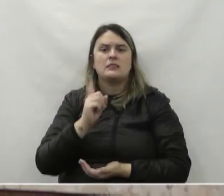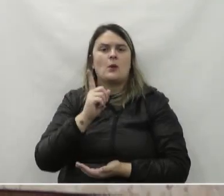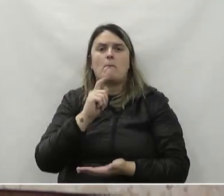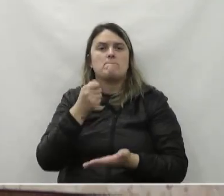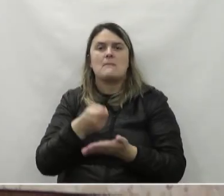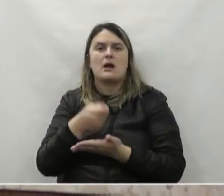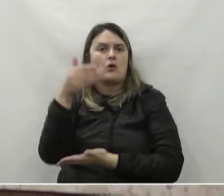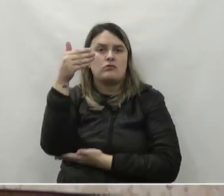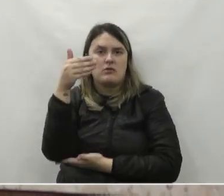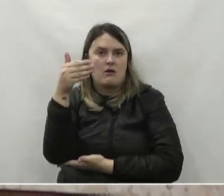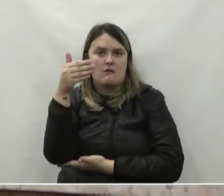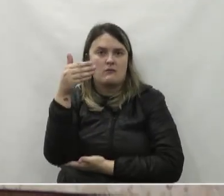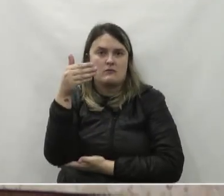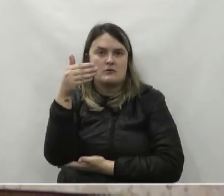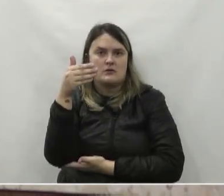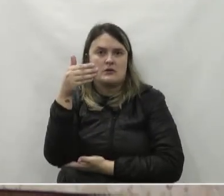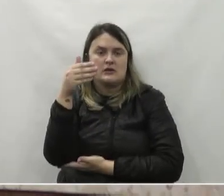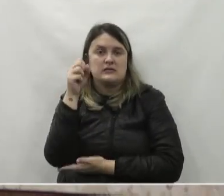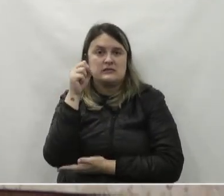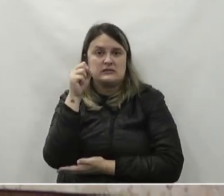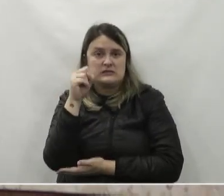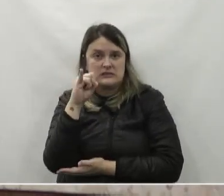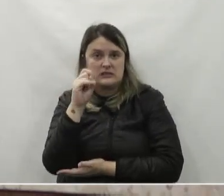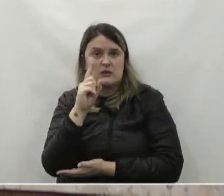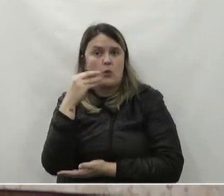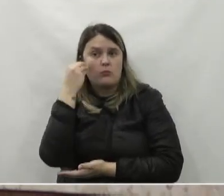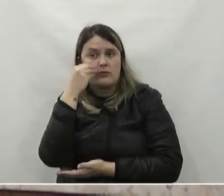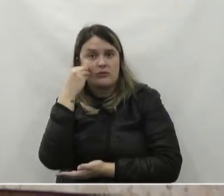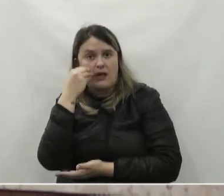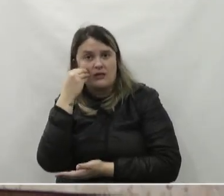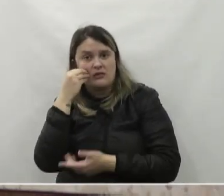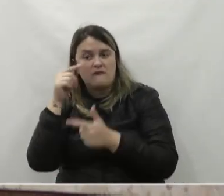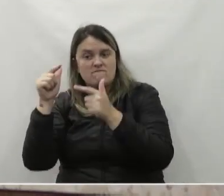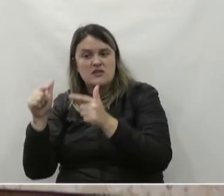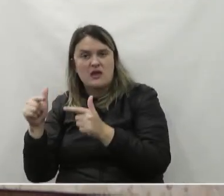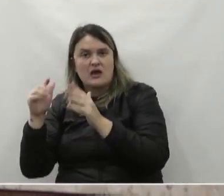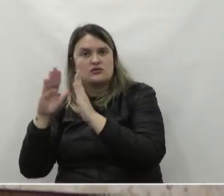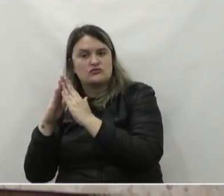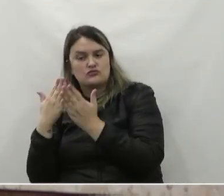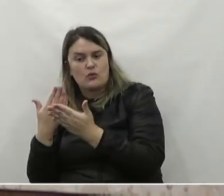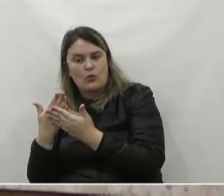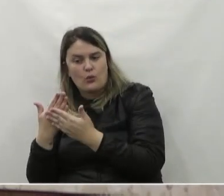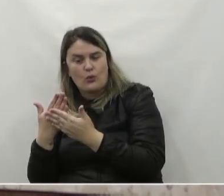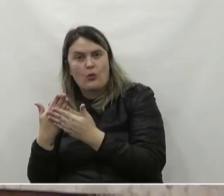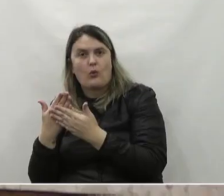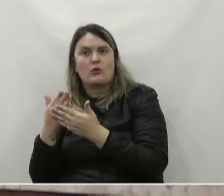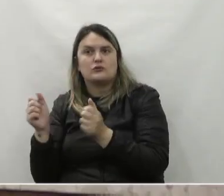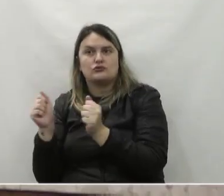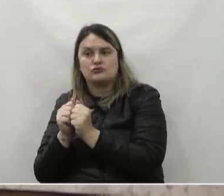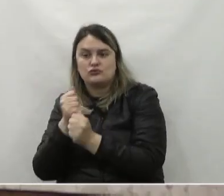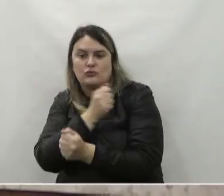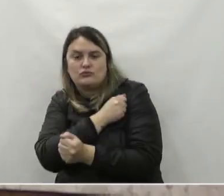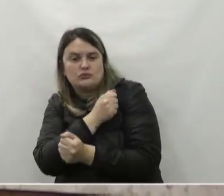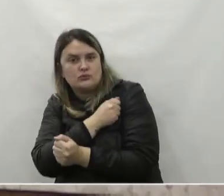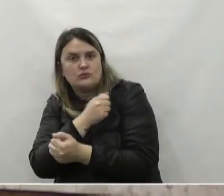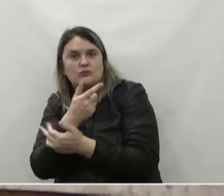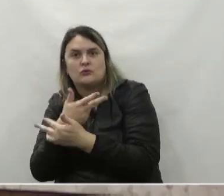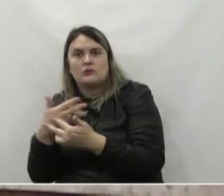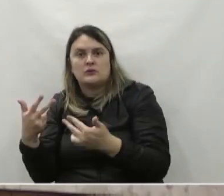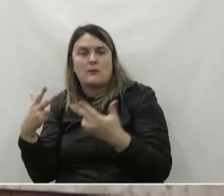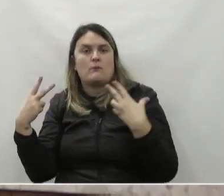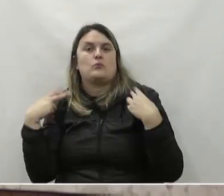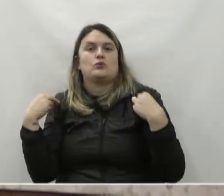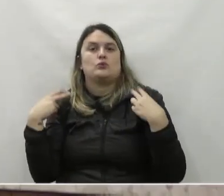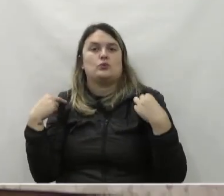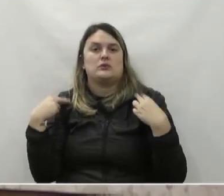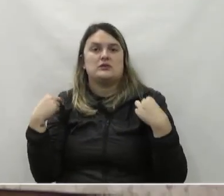bem dizer, se a gente tiver que ficar, se a gente não tiver a oportunidade de ficar num alojamento aí com o pessoal, tudo mais. E os